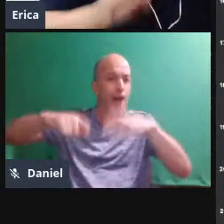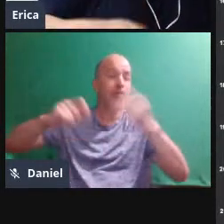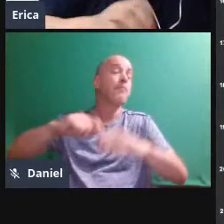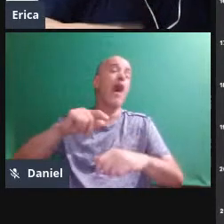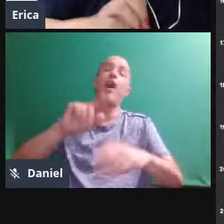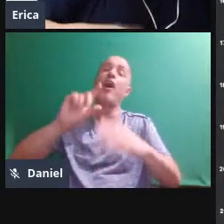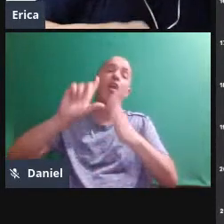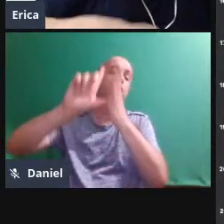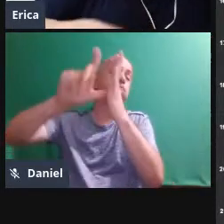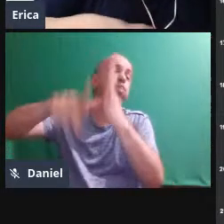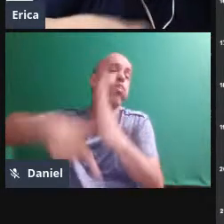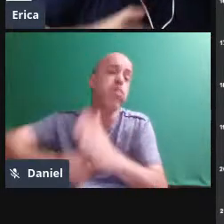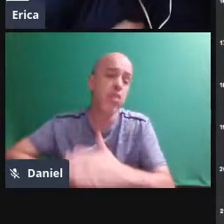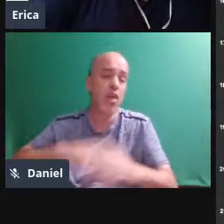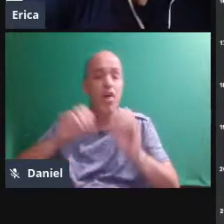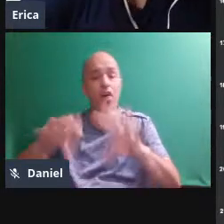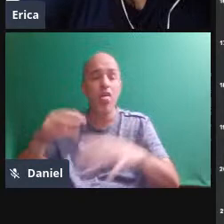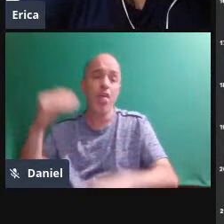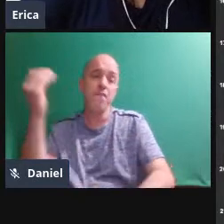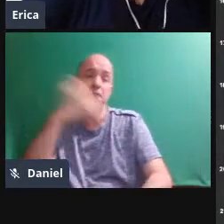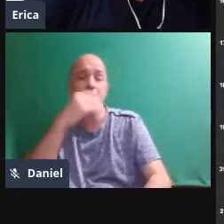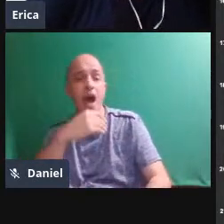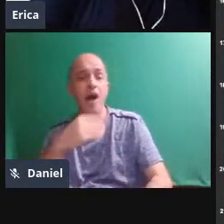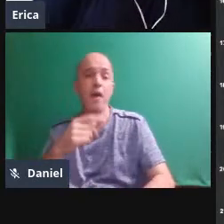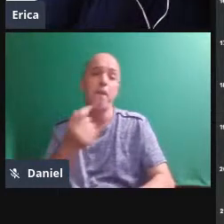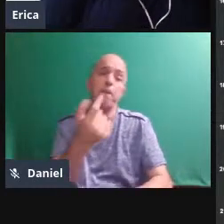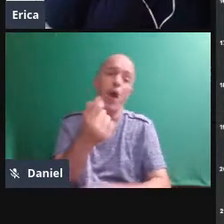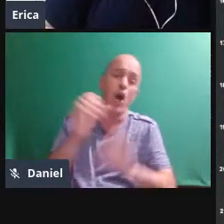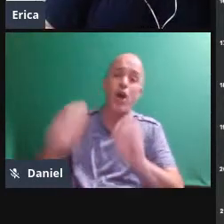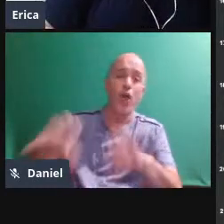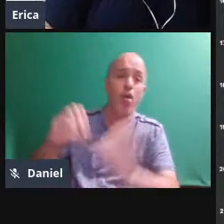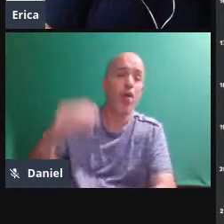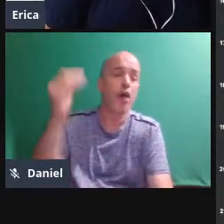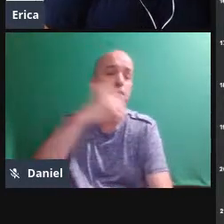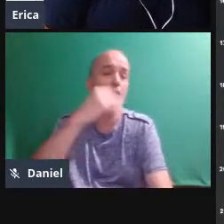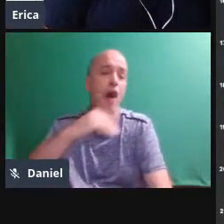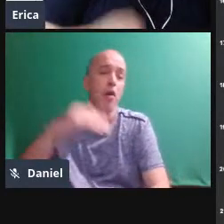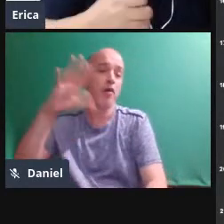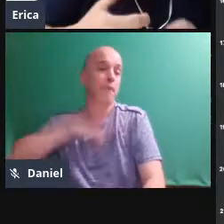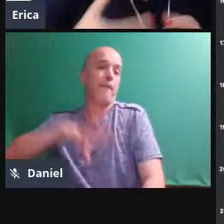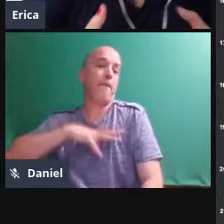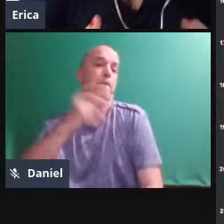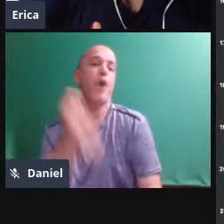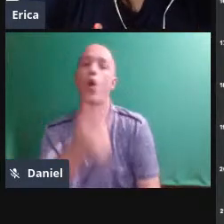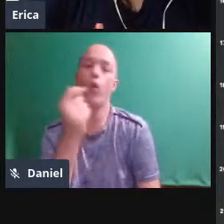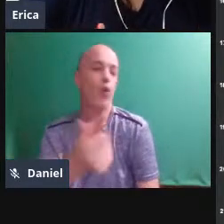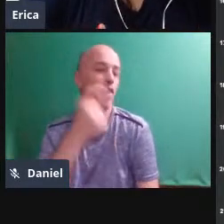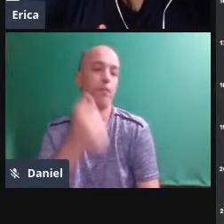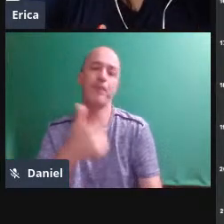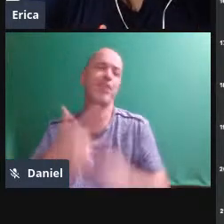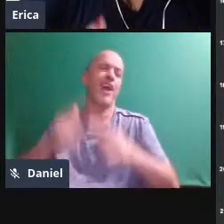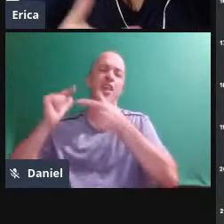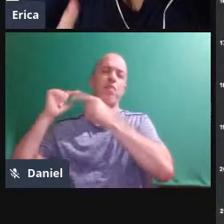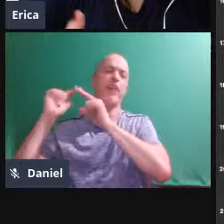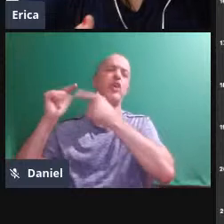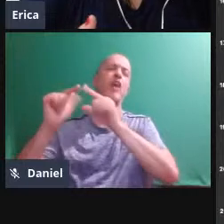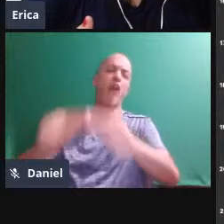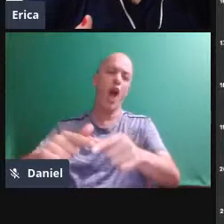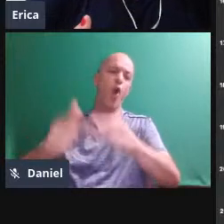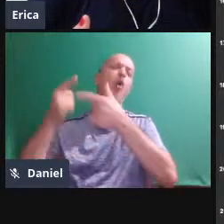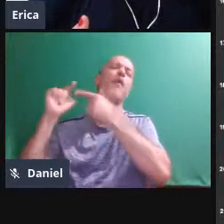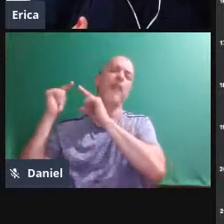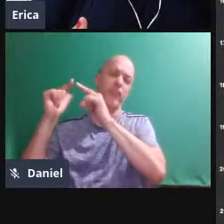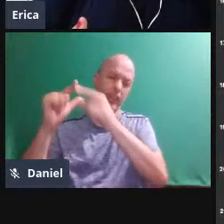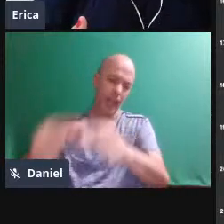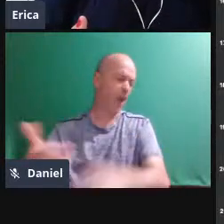as pessoas tentam nos ensinar a língua portuguesa, mas a metodologia ela é